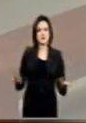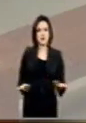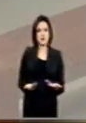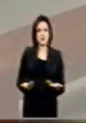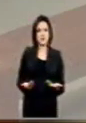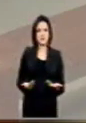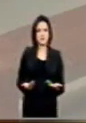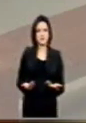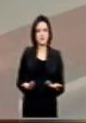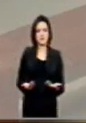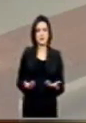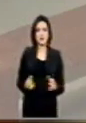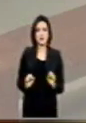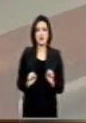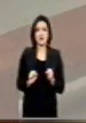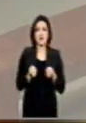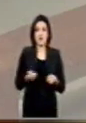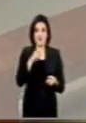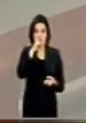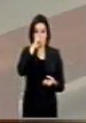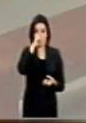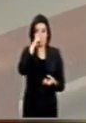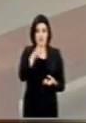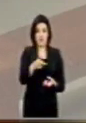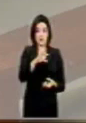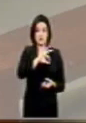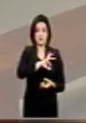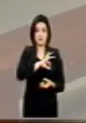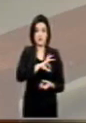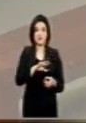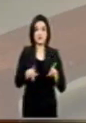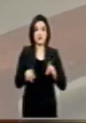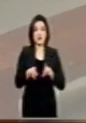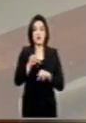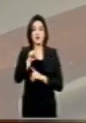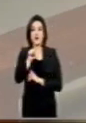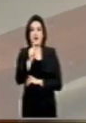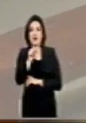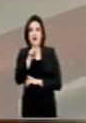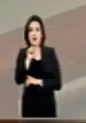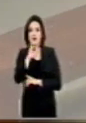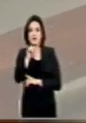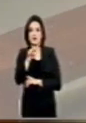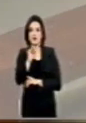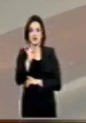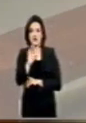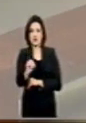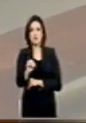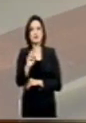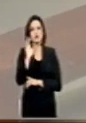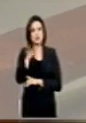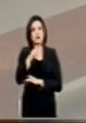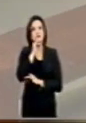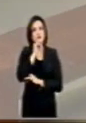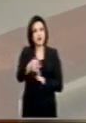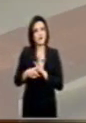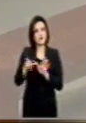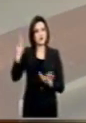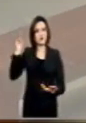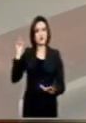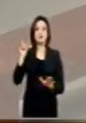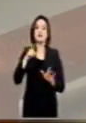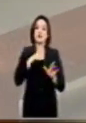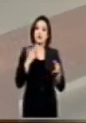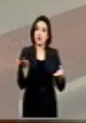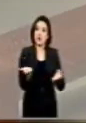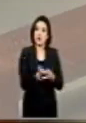A força policial e a Lava Jato foi avisada Isso está num documento, num boletim de